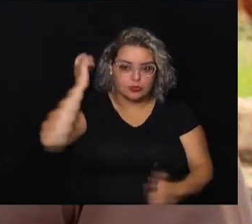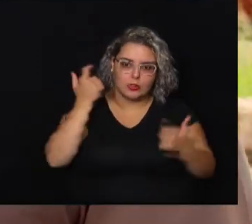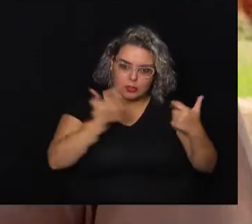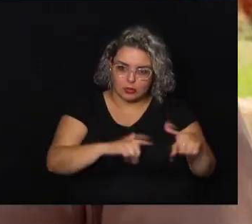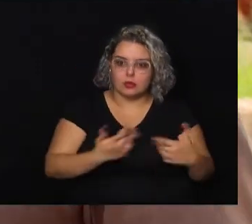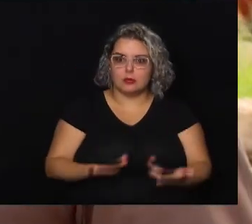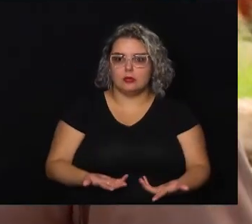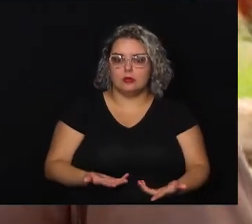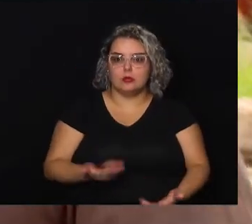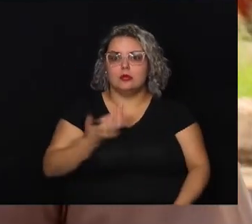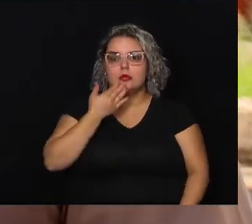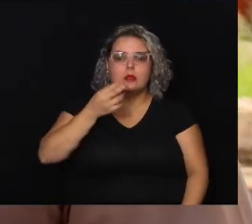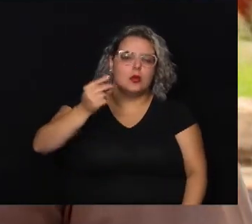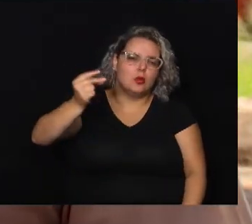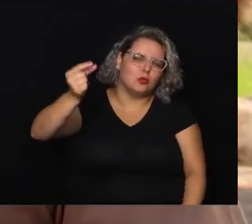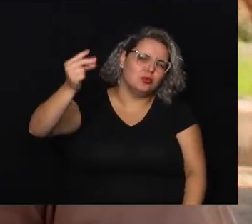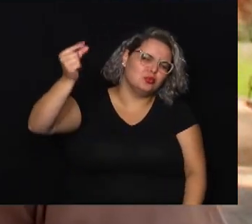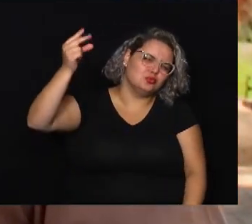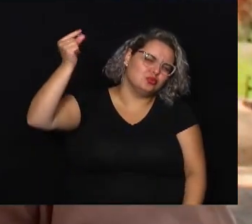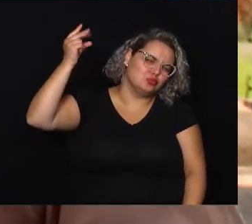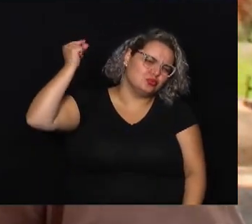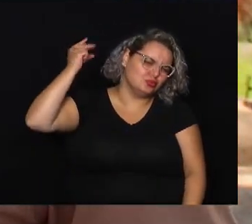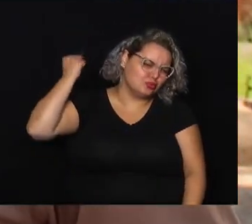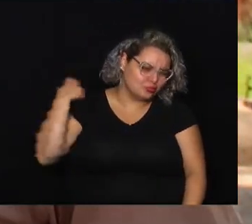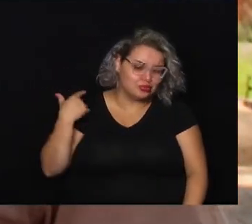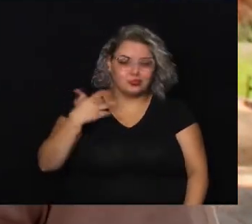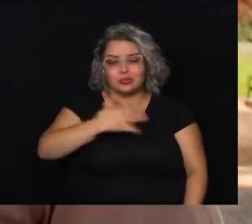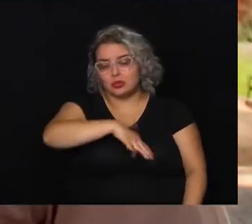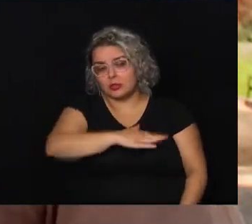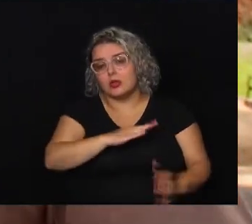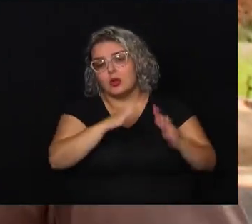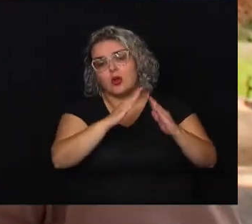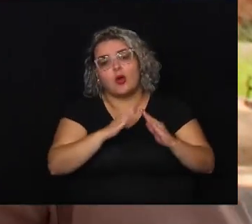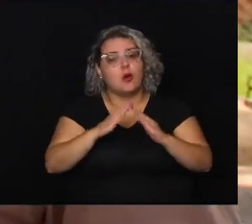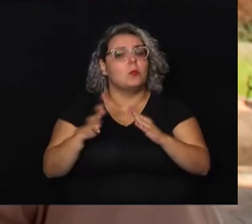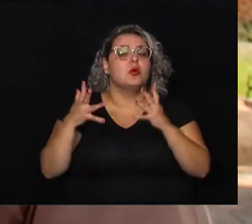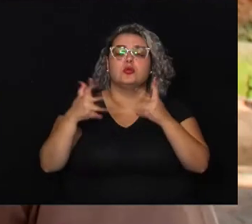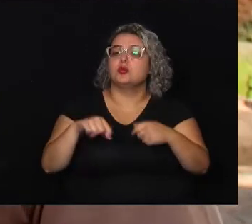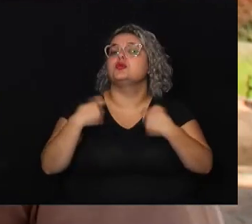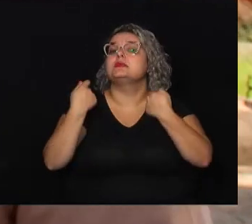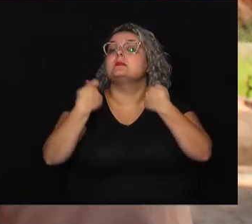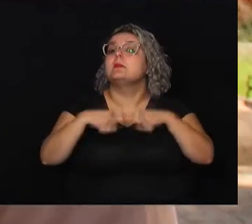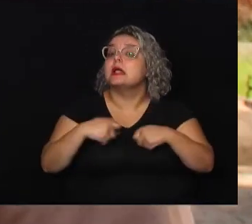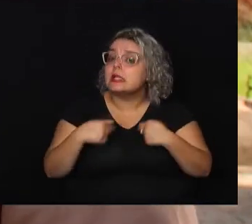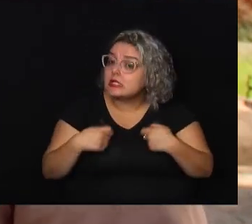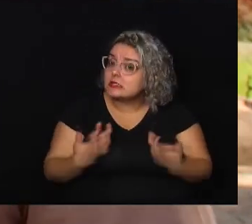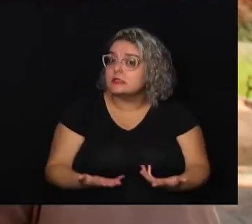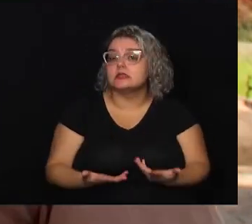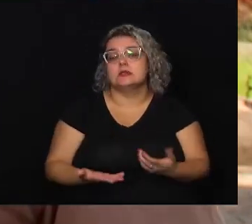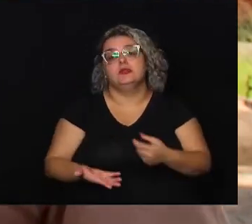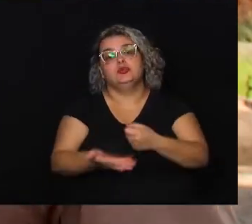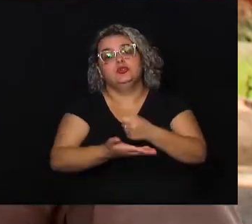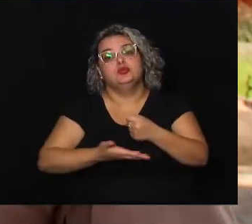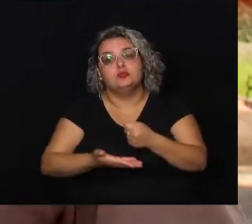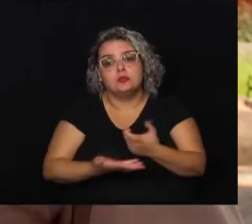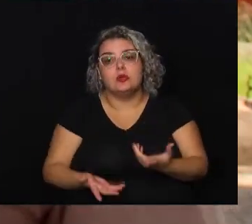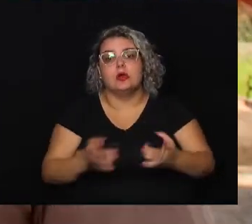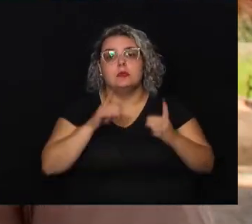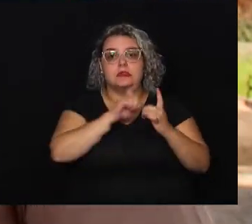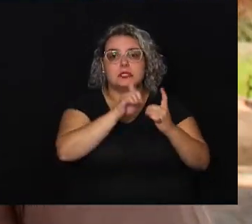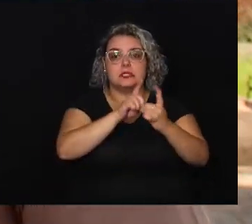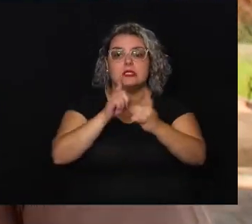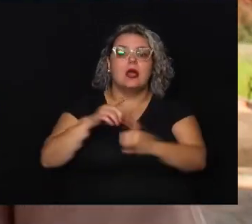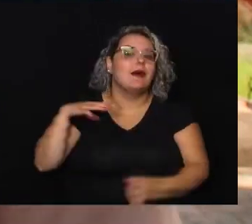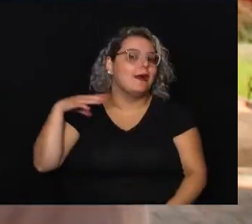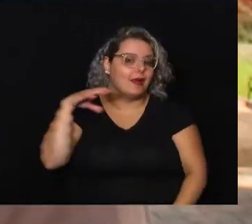Essa demanda é uma demanda muito antiga aqui na região, que os moradores todos necessitam, né, de uma base aqui para ser atendido rápido